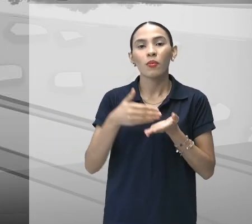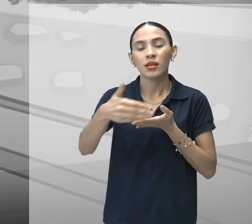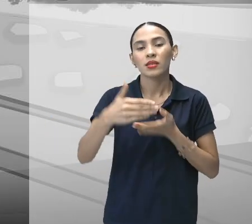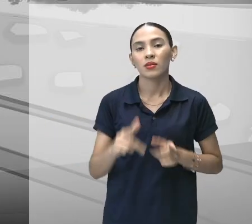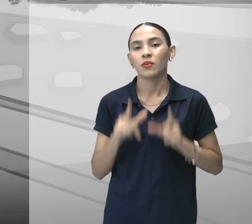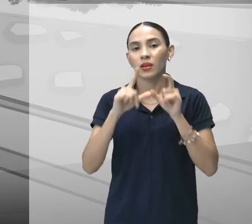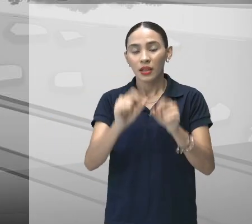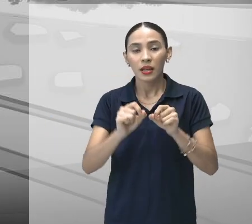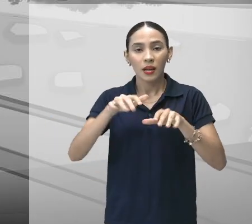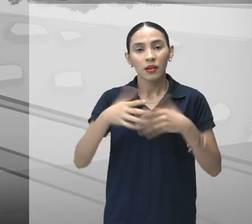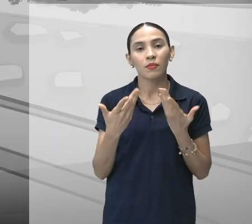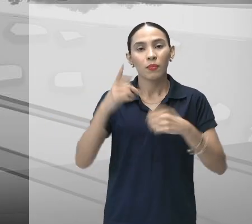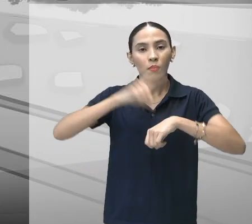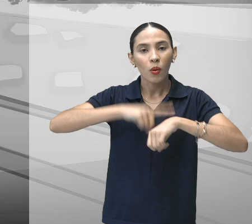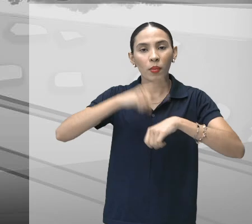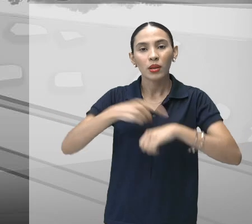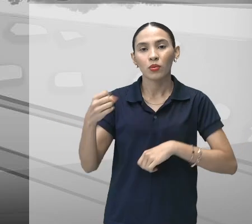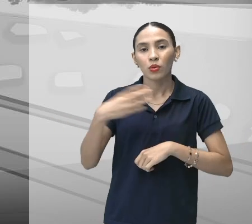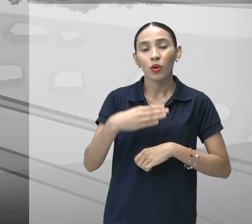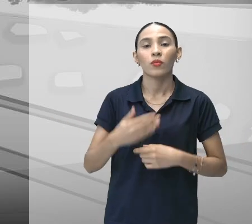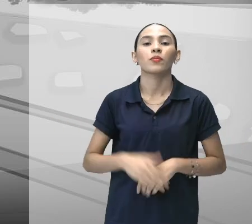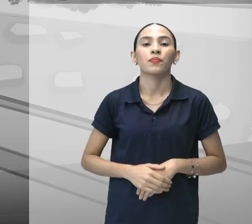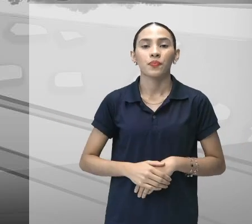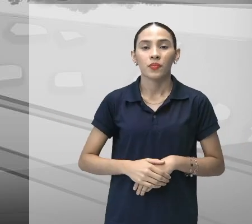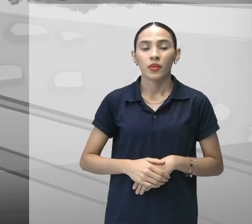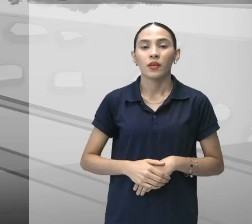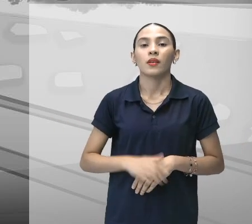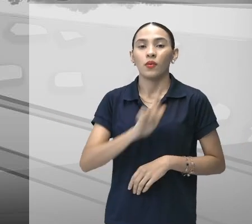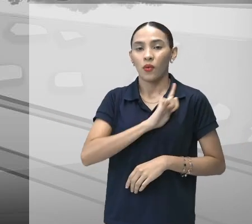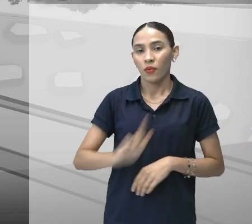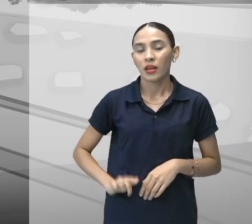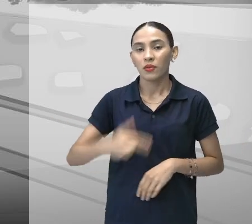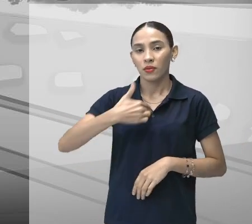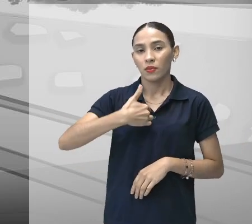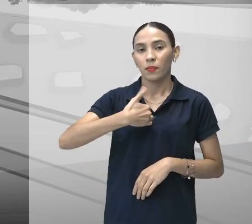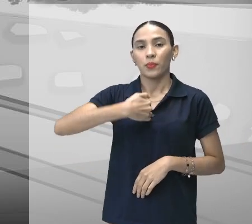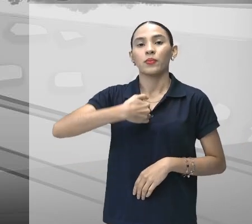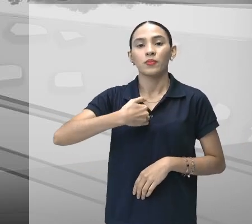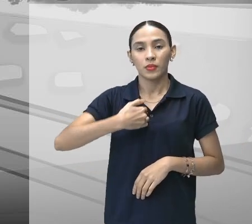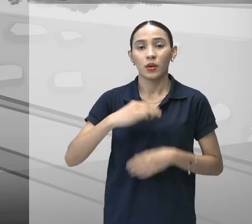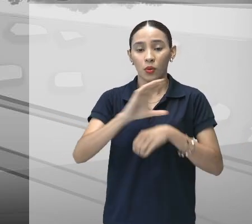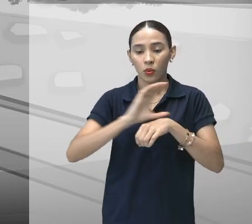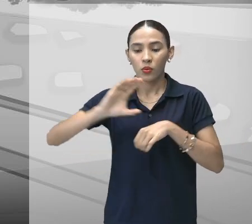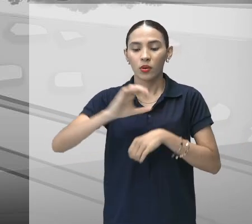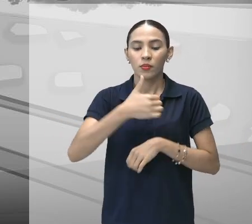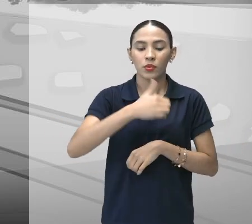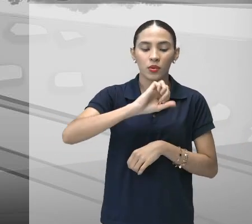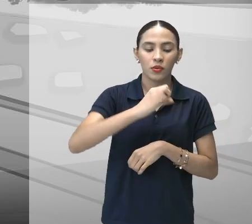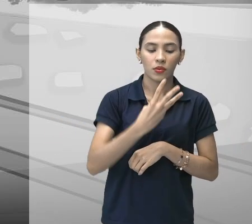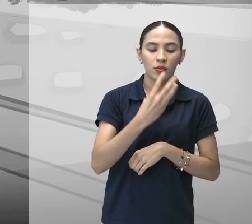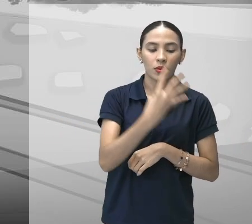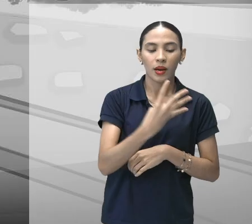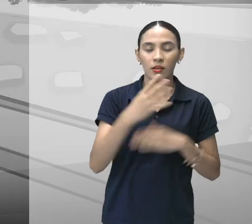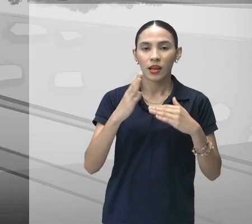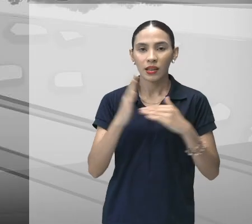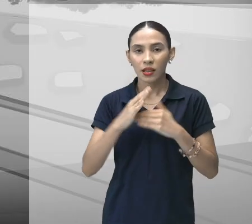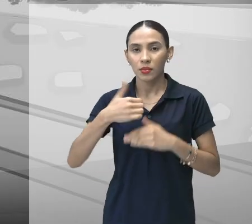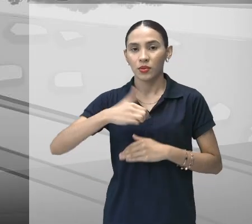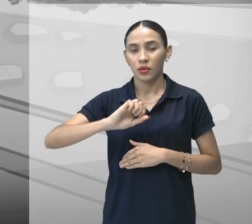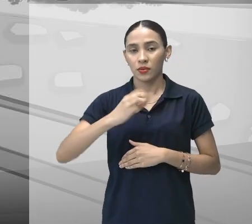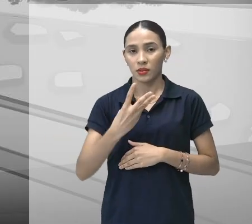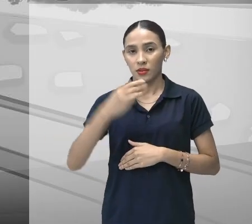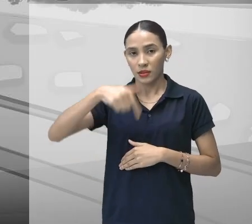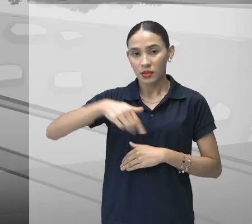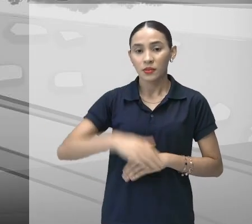início a esse novo momento, o governo varguista constitucional, que vai de 34 a 37. Vamos